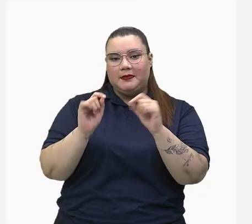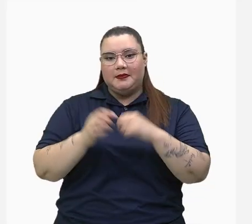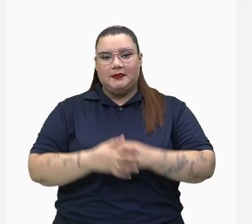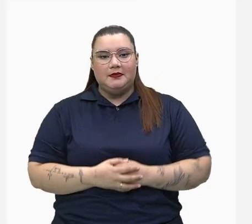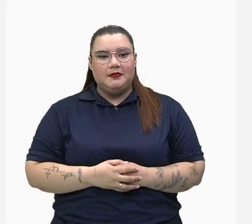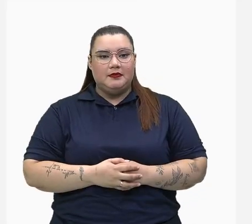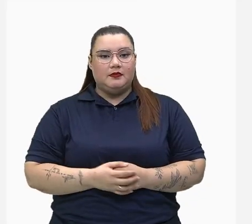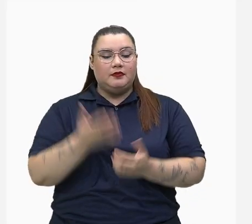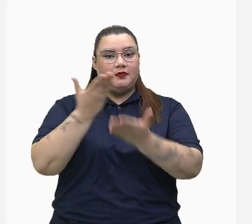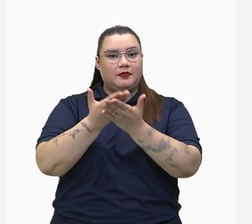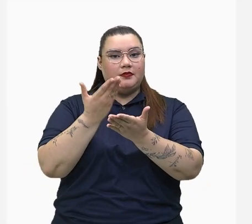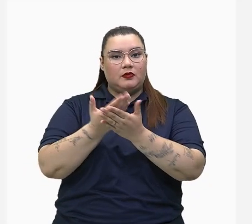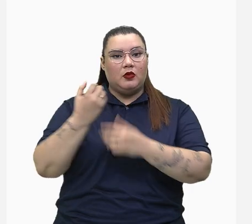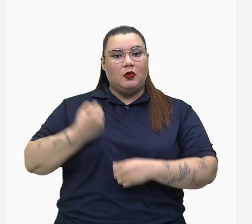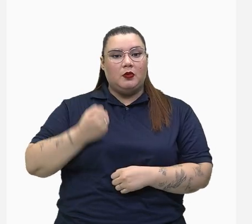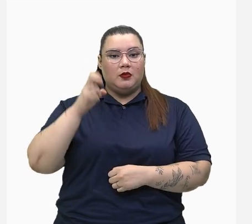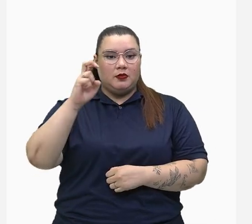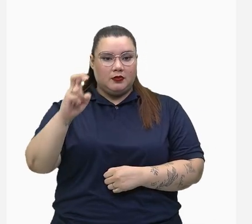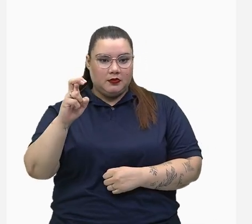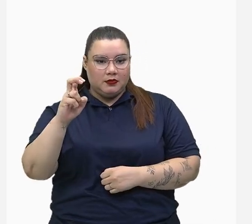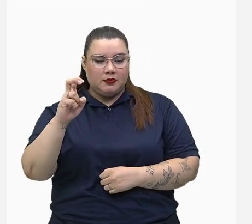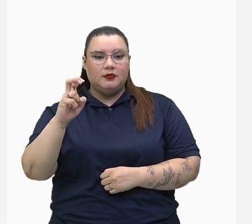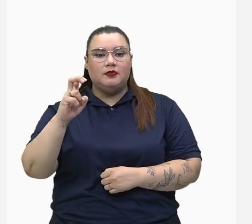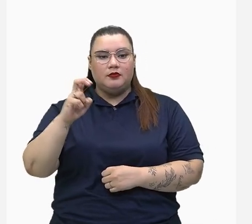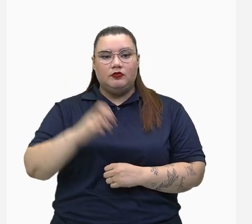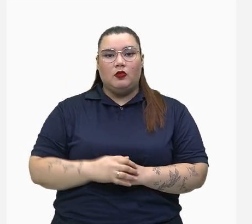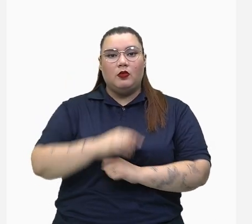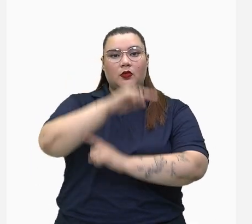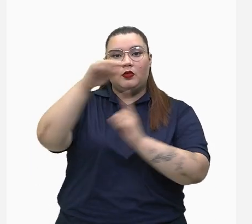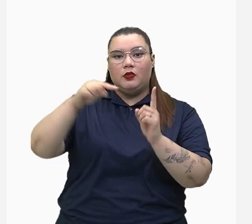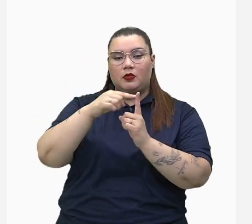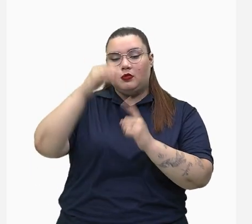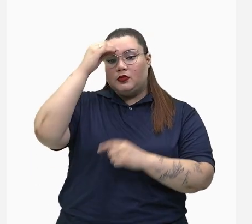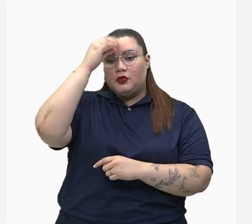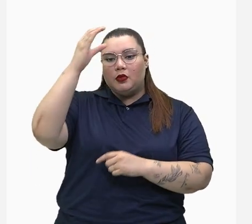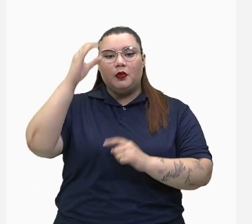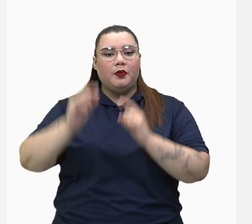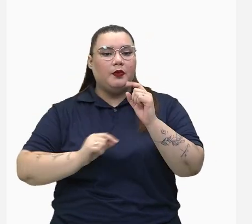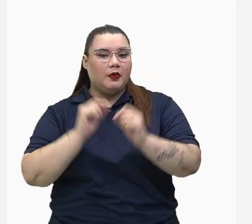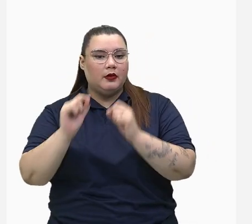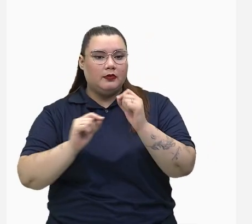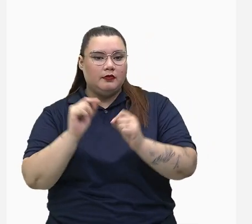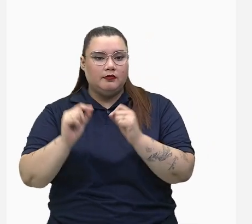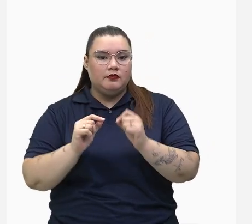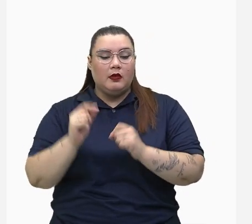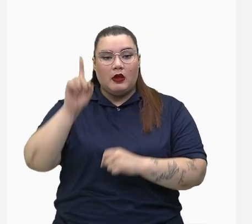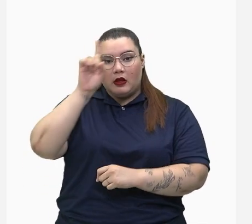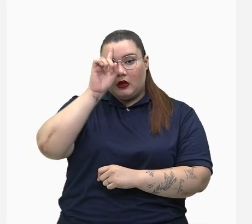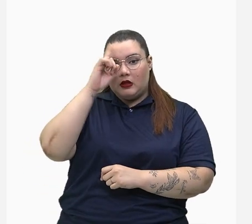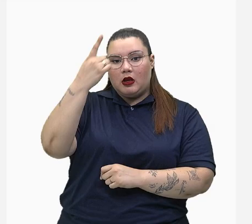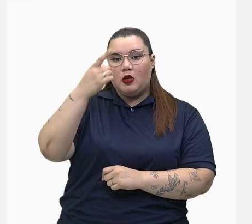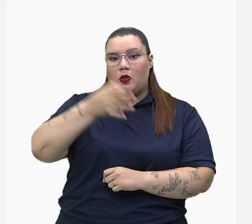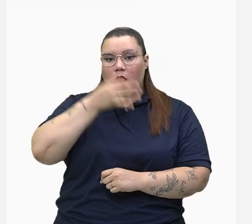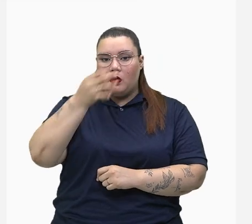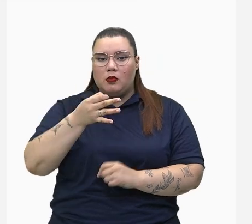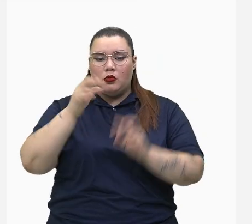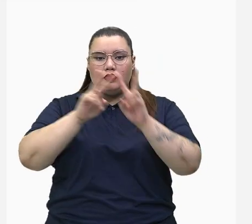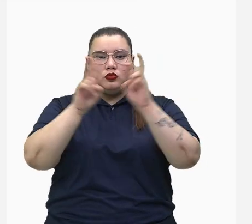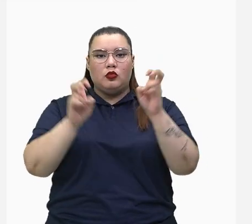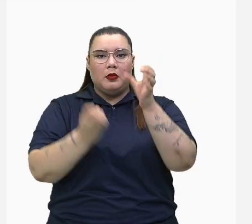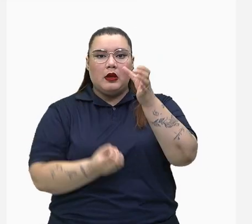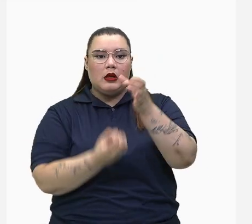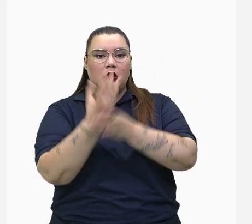conhecimento. Esta é a aula de número 5 e o objeto de conhecimento é Ideias e concepções